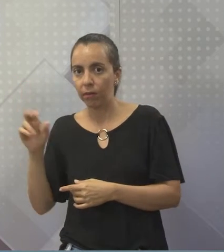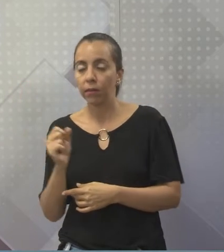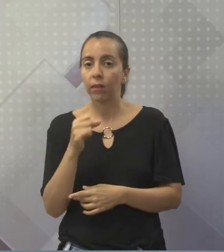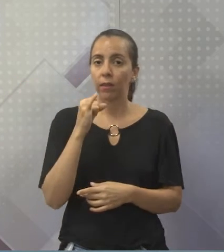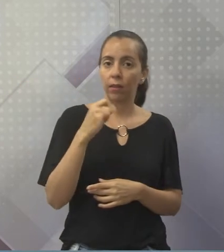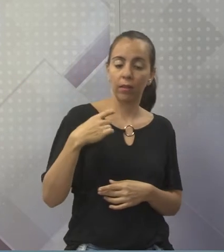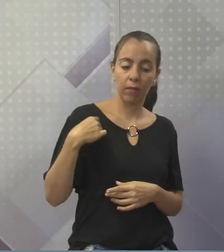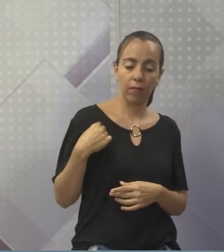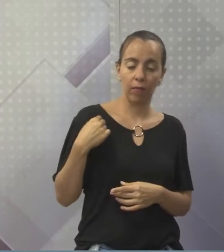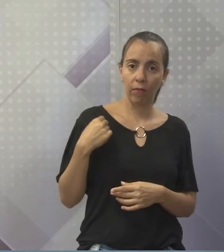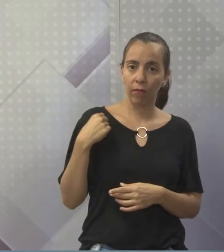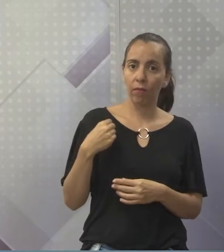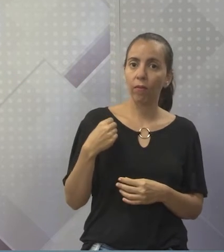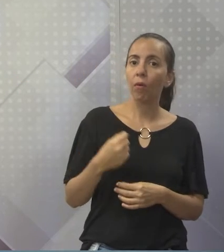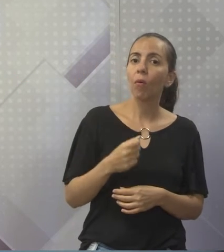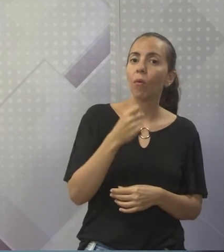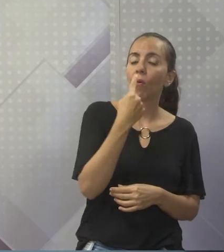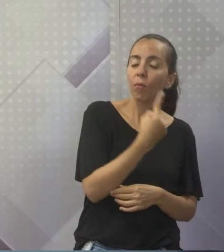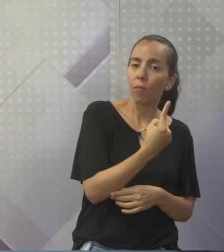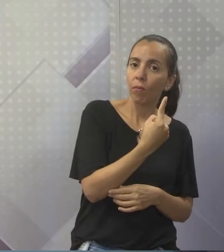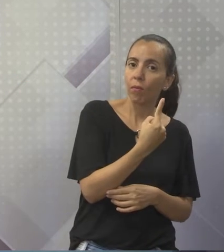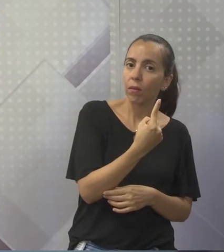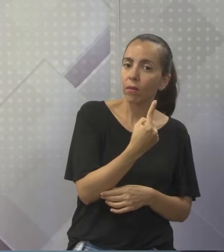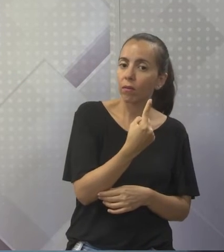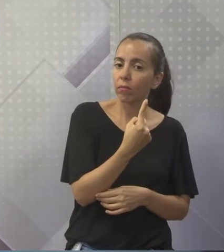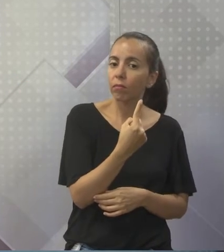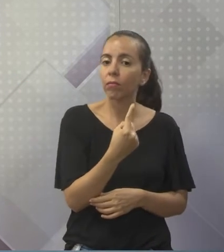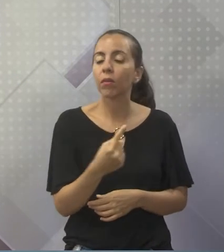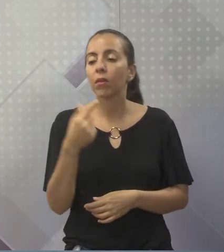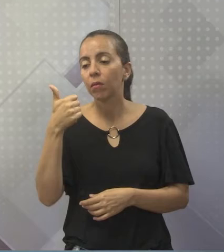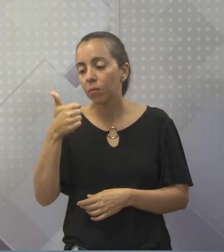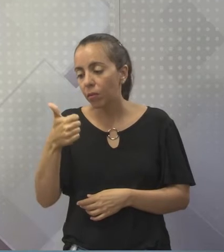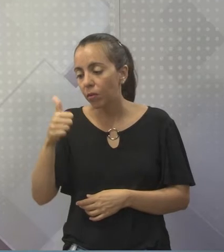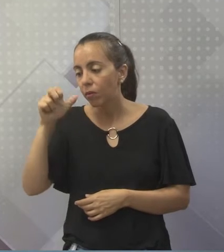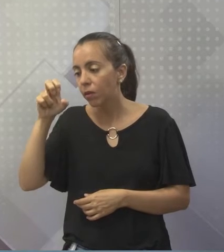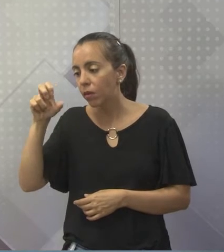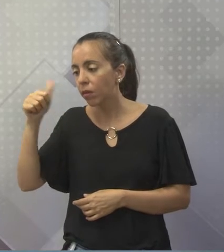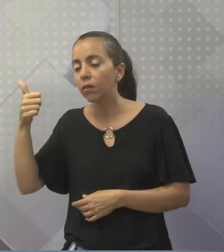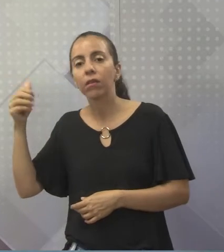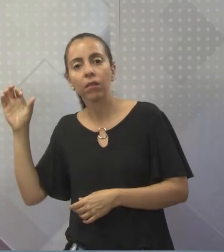ganha R$ 1.510. Vendeu duas,